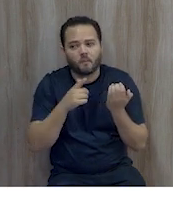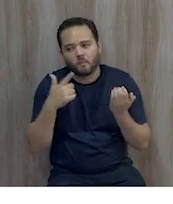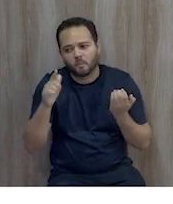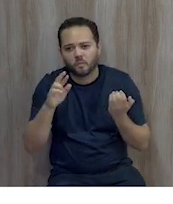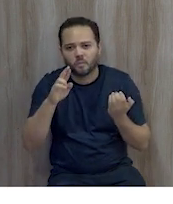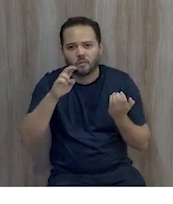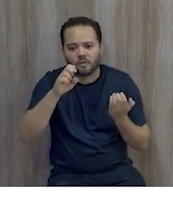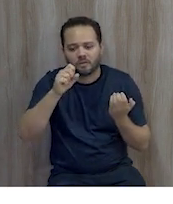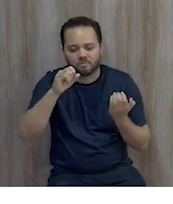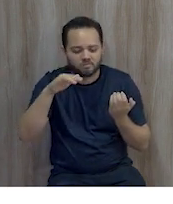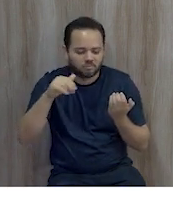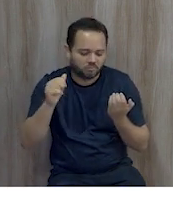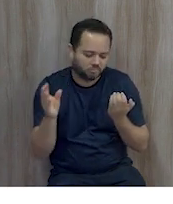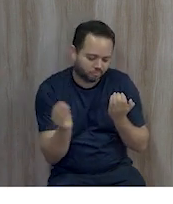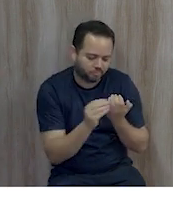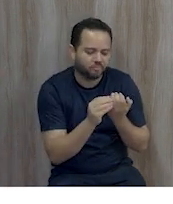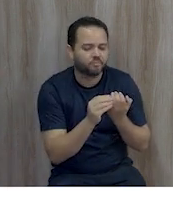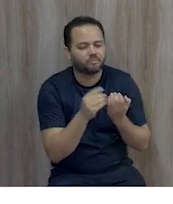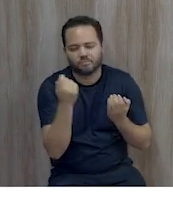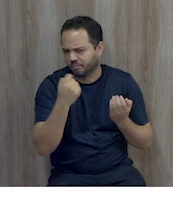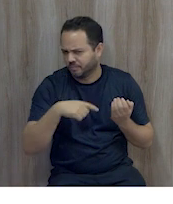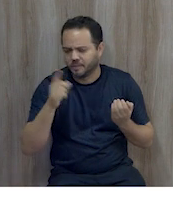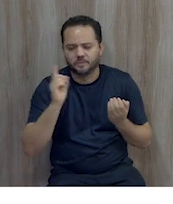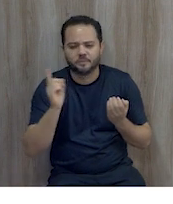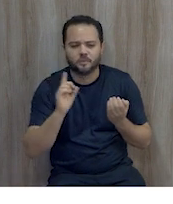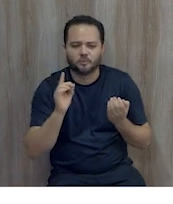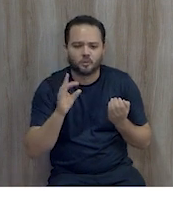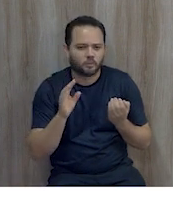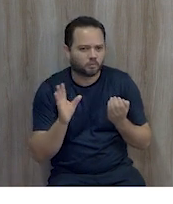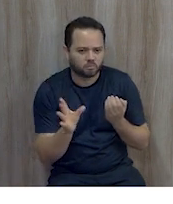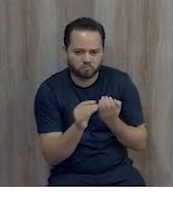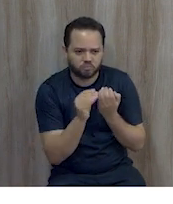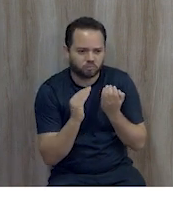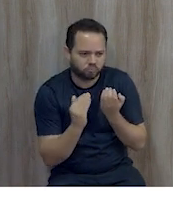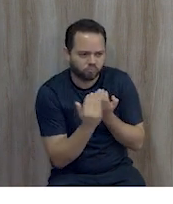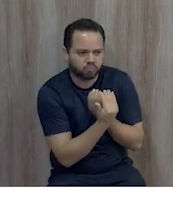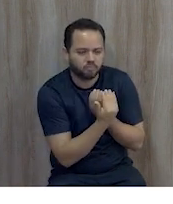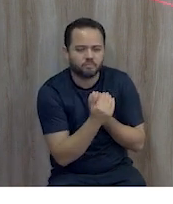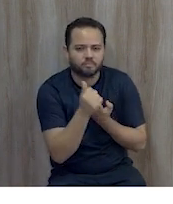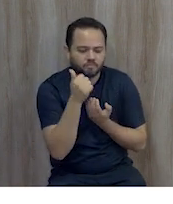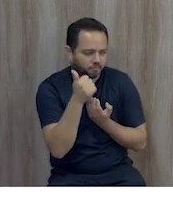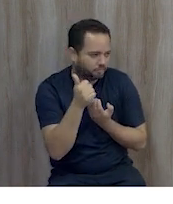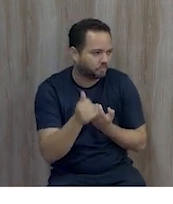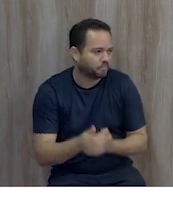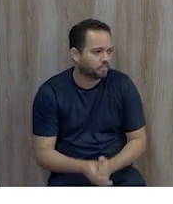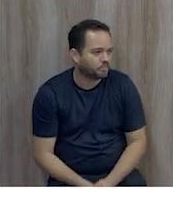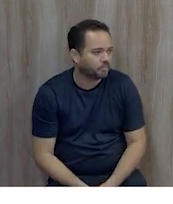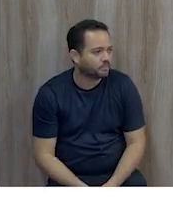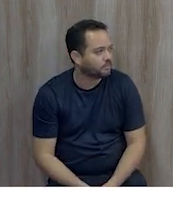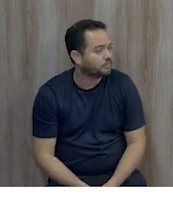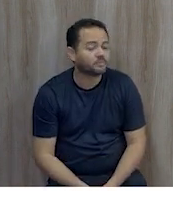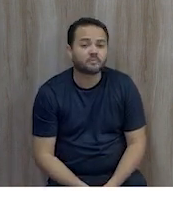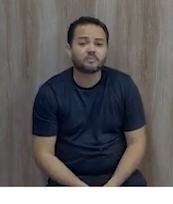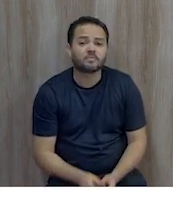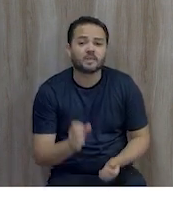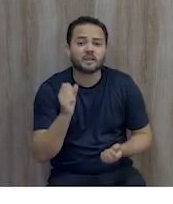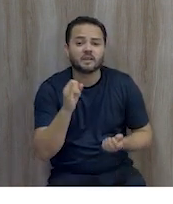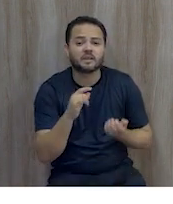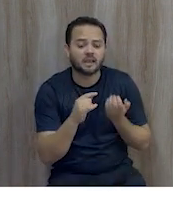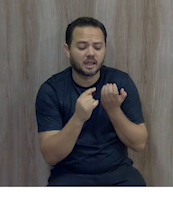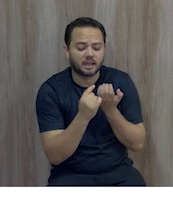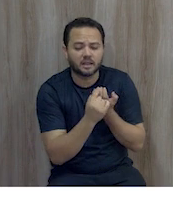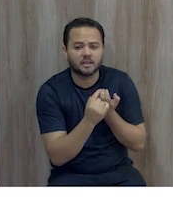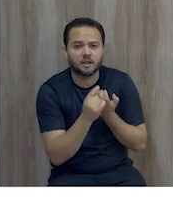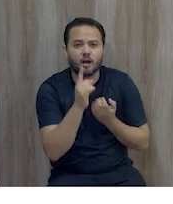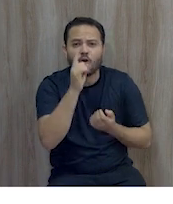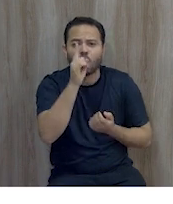restaurador em raiz. A gente só vai recobrir a parte da raiz. E se essa lesão, ela ultrapassa